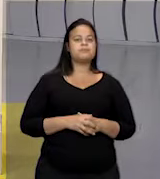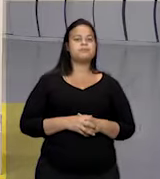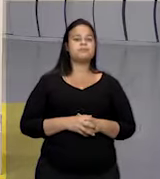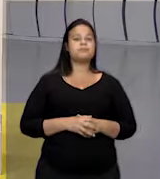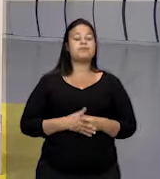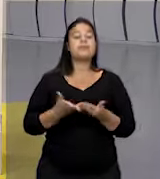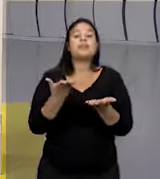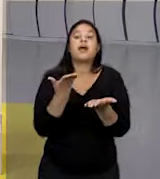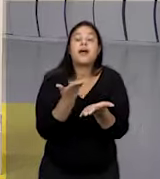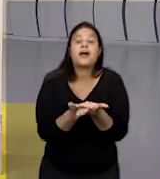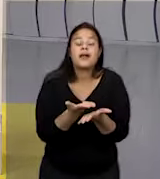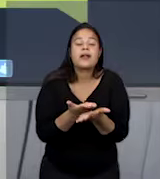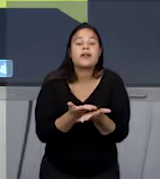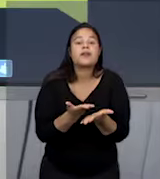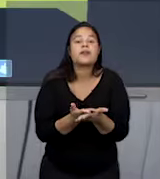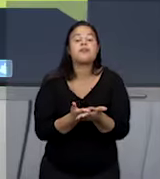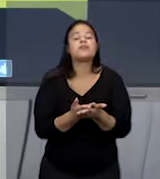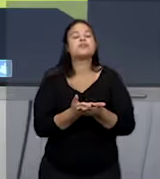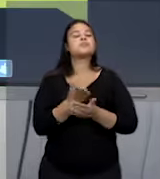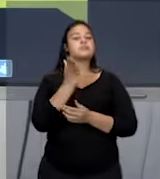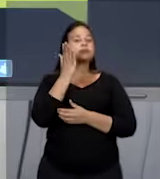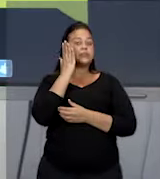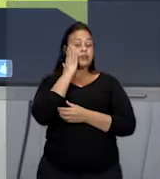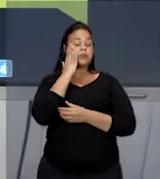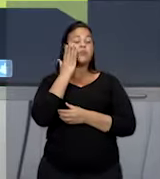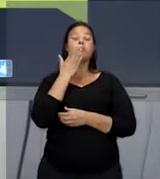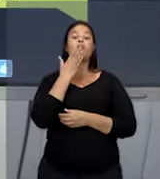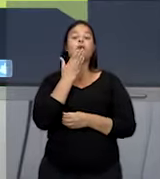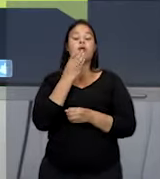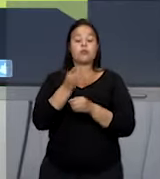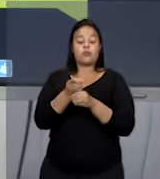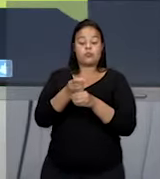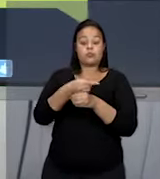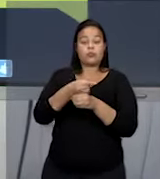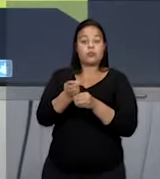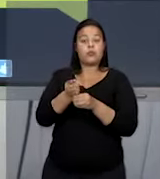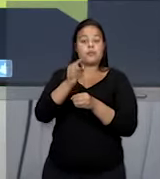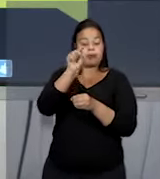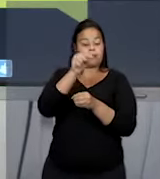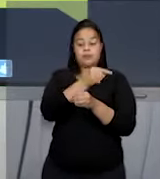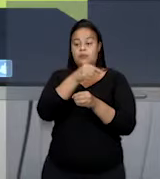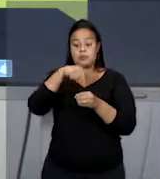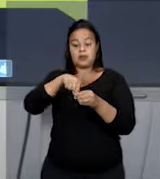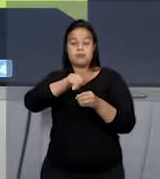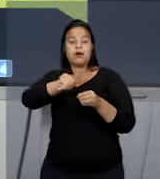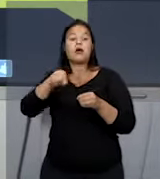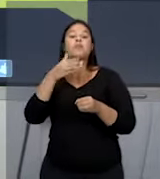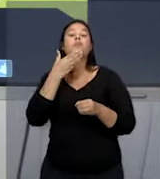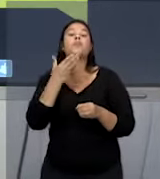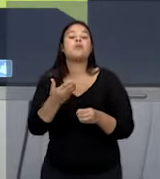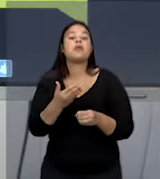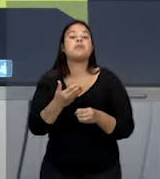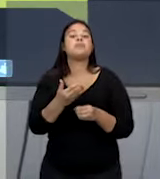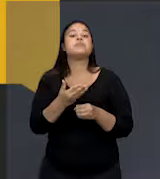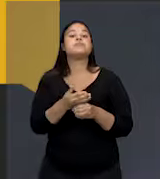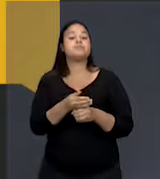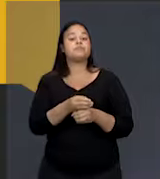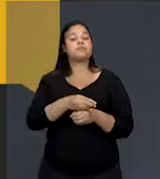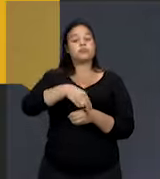Na aula de hoje, nós conhecemos os pontos cardeais. Nós conhecemos as